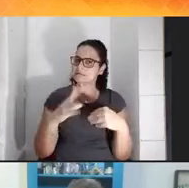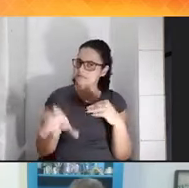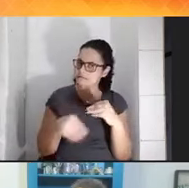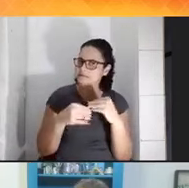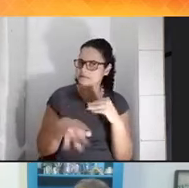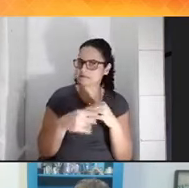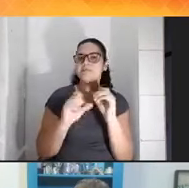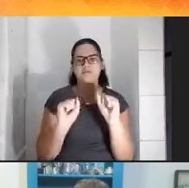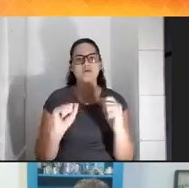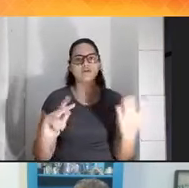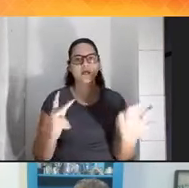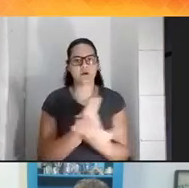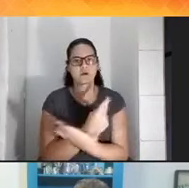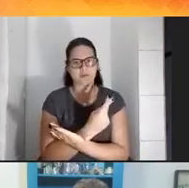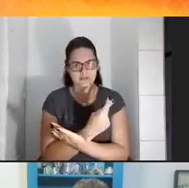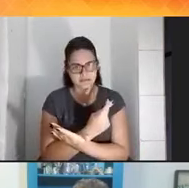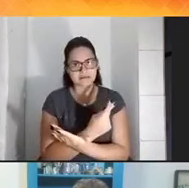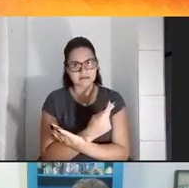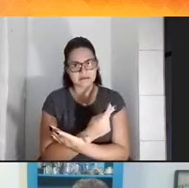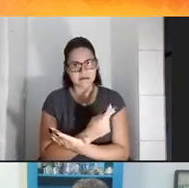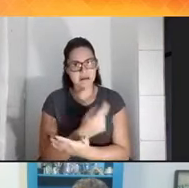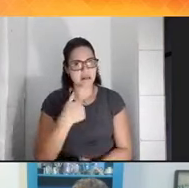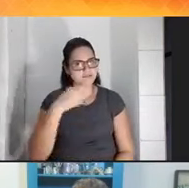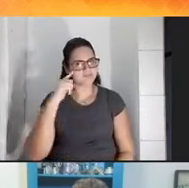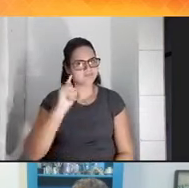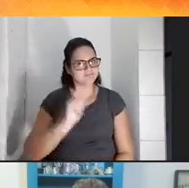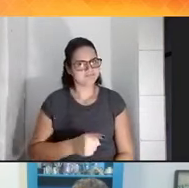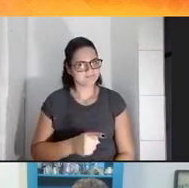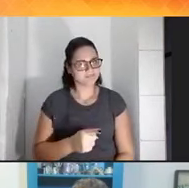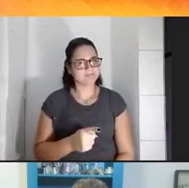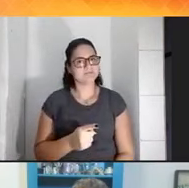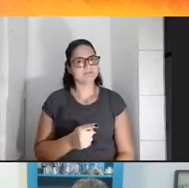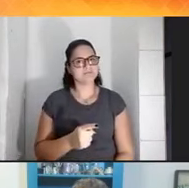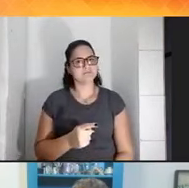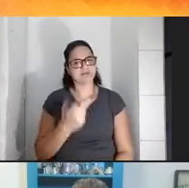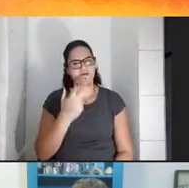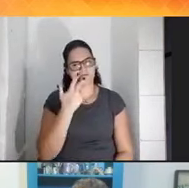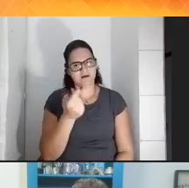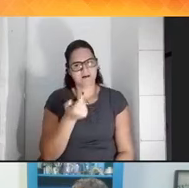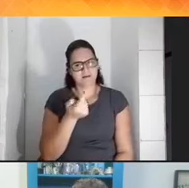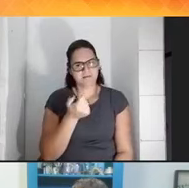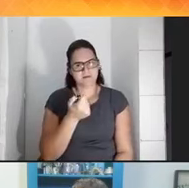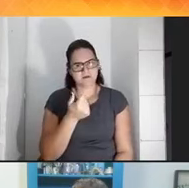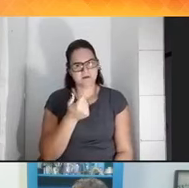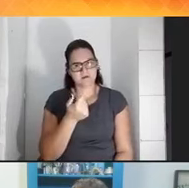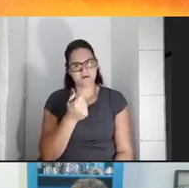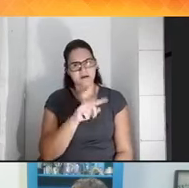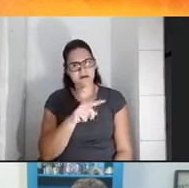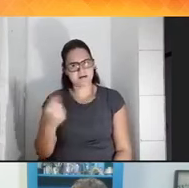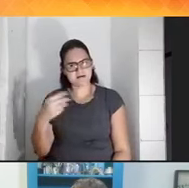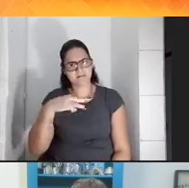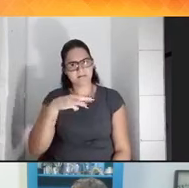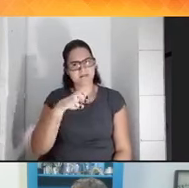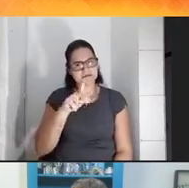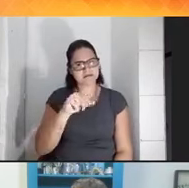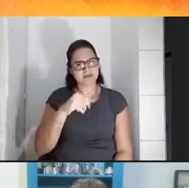acontecer, né? Eu não sei, eu até vou falar muito pouco aqui, passar para o Marcelo, que eu acho que ele tem muito